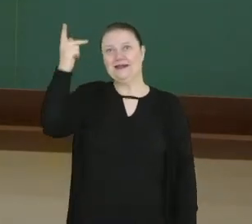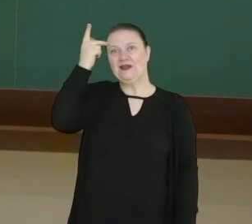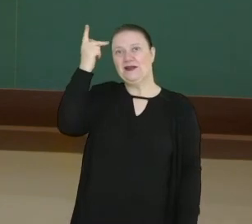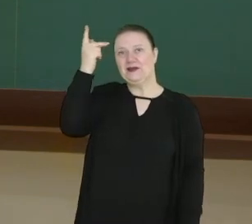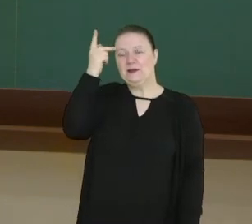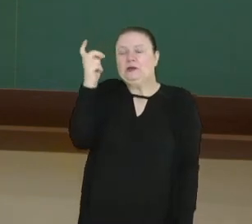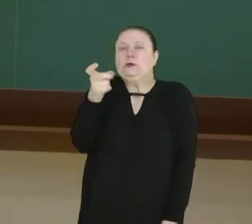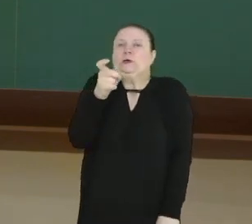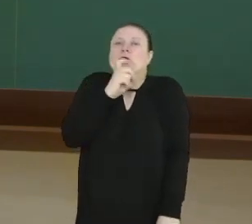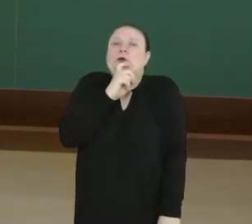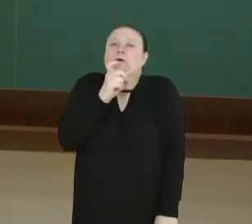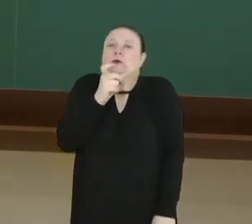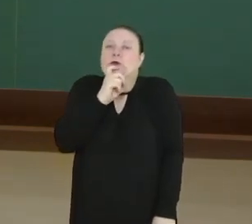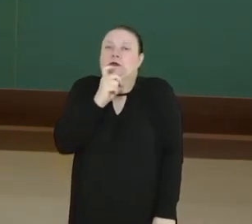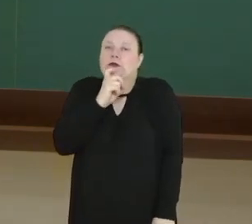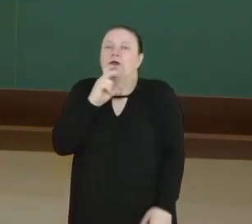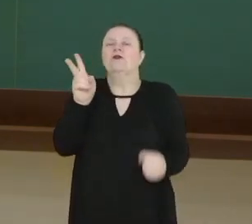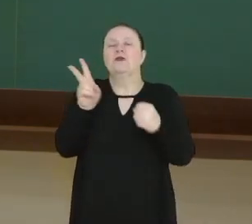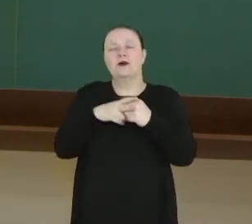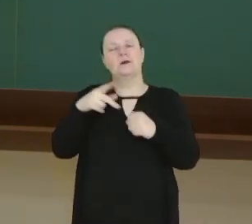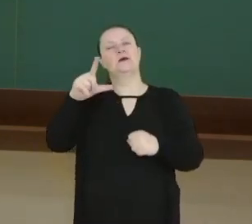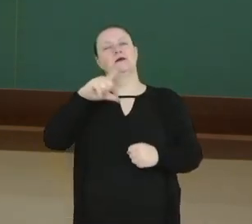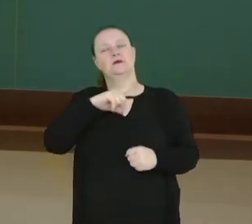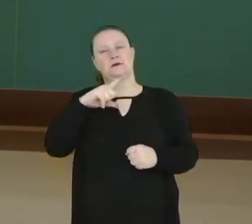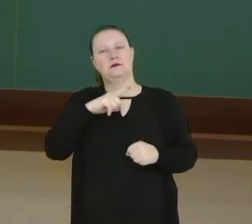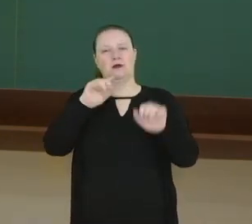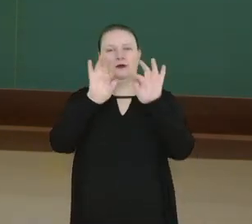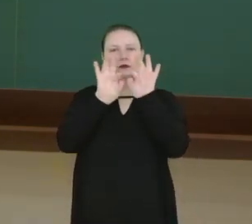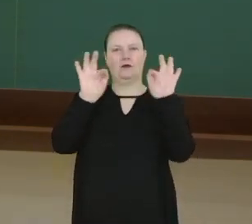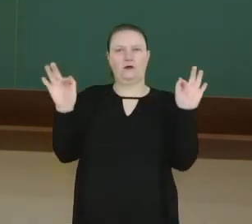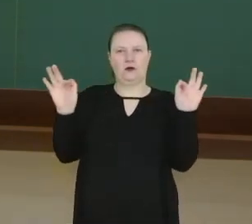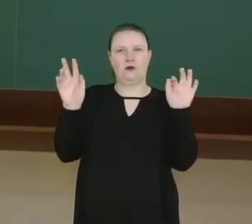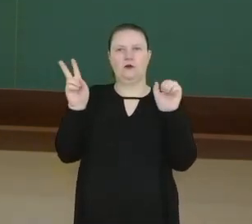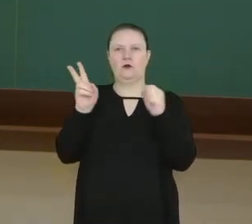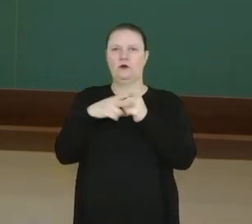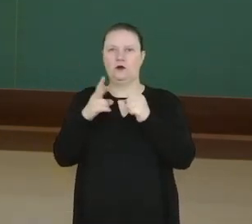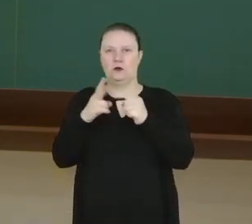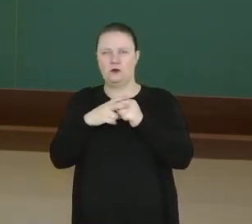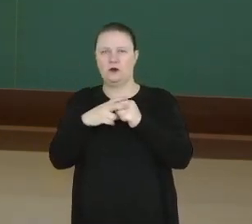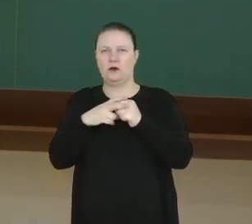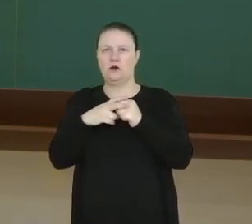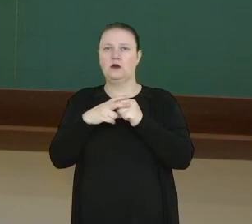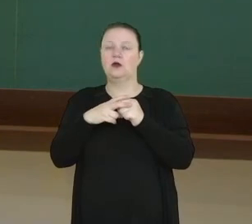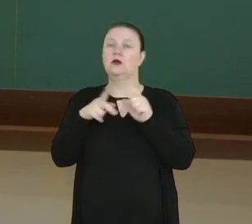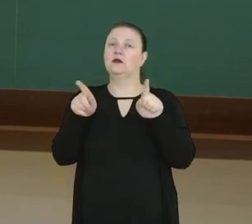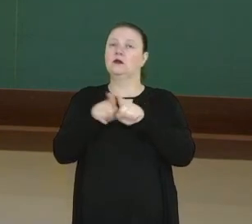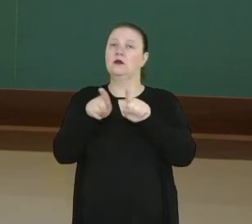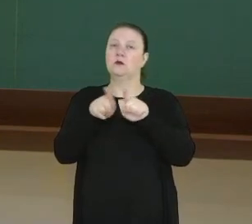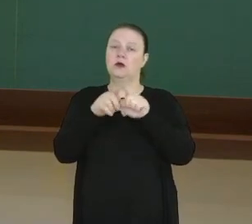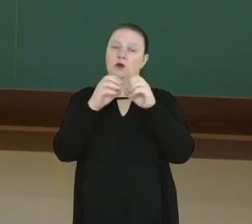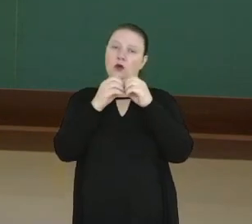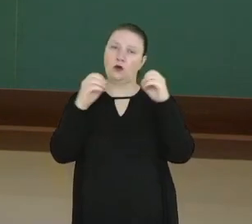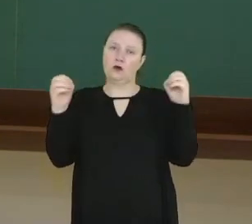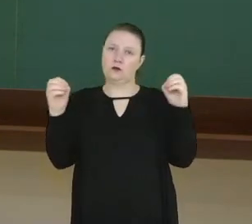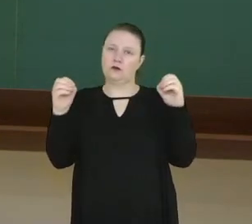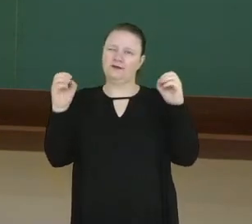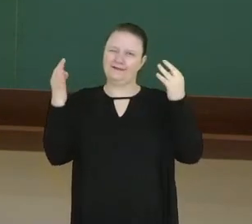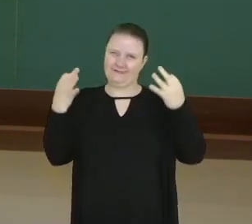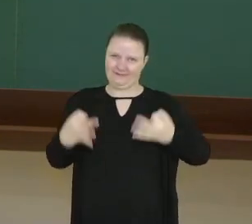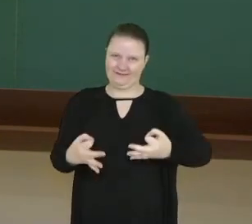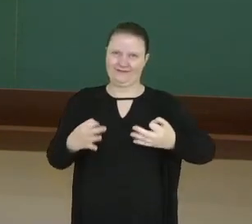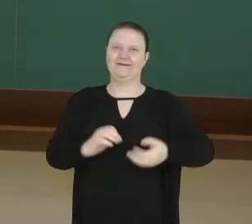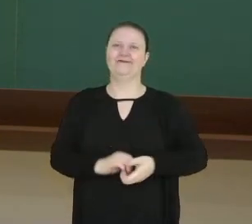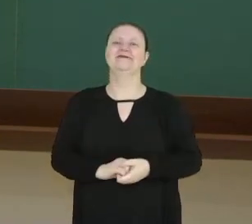tenho verbo, e tendo o verbo eu tenho uma frase verbal, ou aquela que eu posso chamar também de oração.